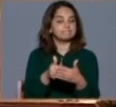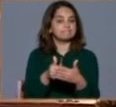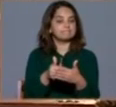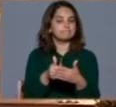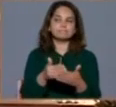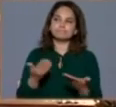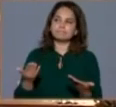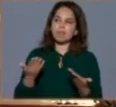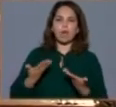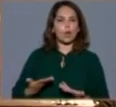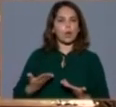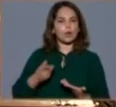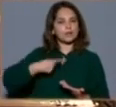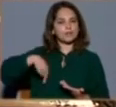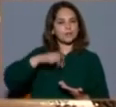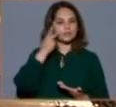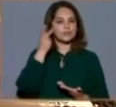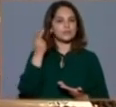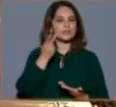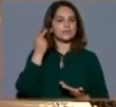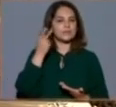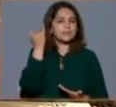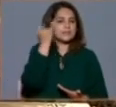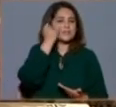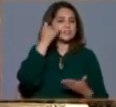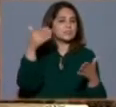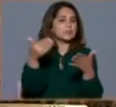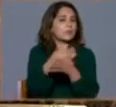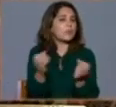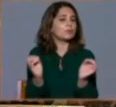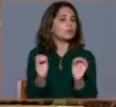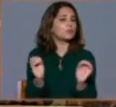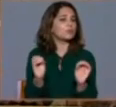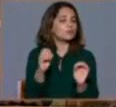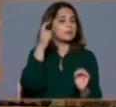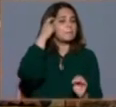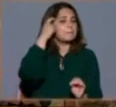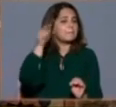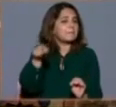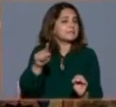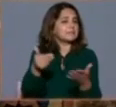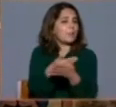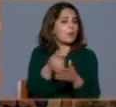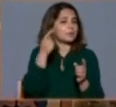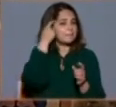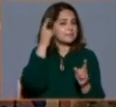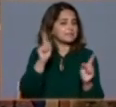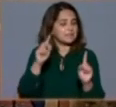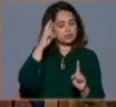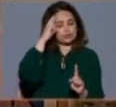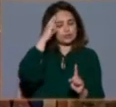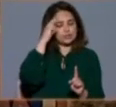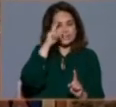Entretanto, nós podemos viver como se a morte não existisse, ou não pensando nisso, né? Fazendo um esforço por não